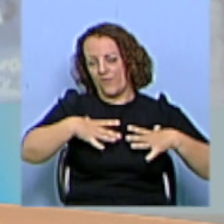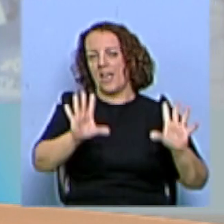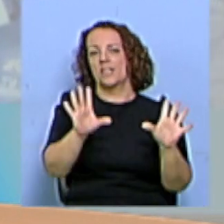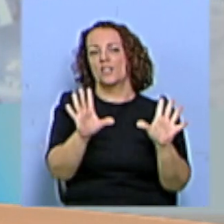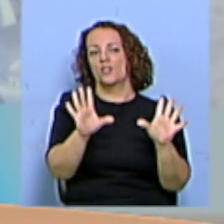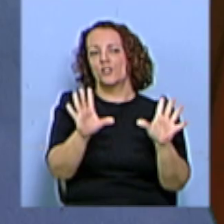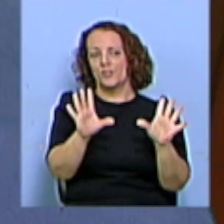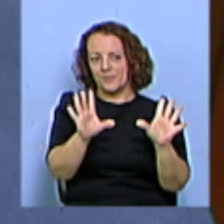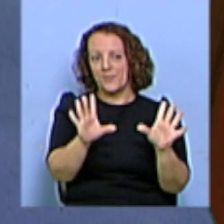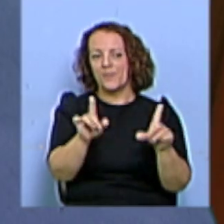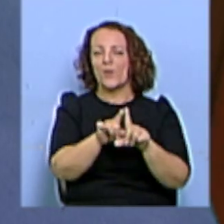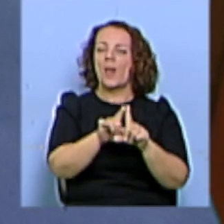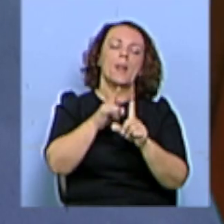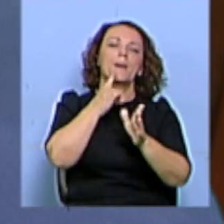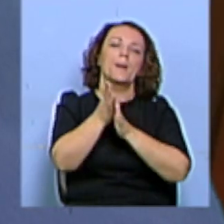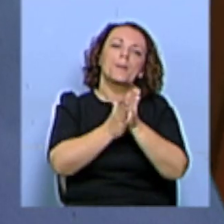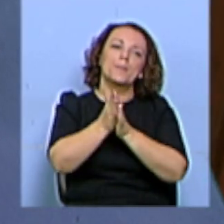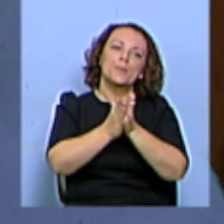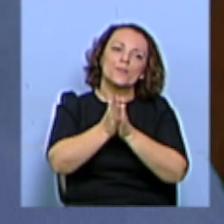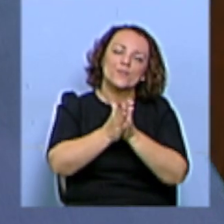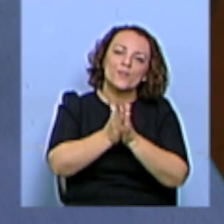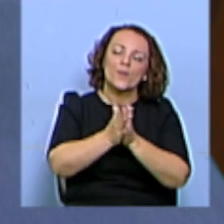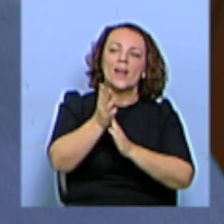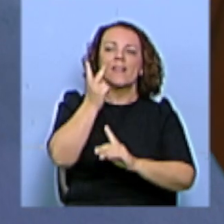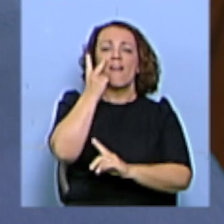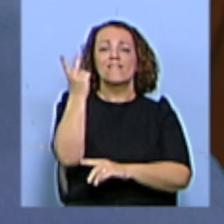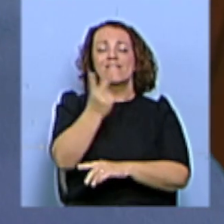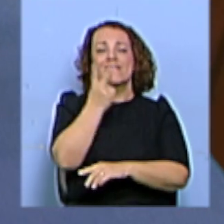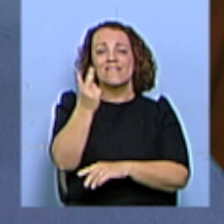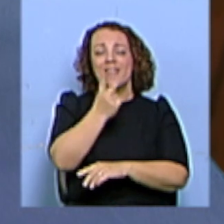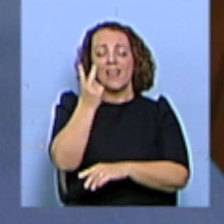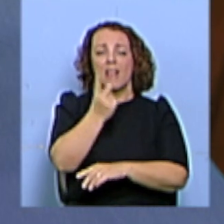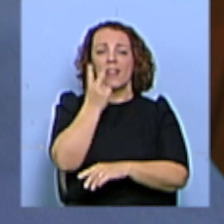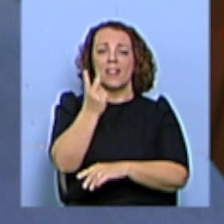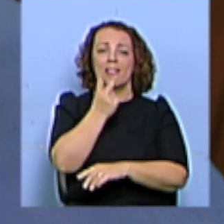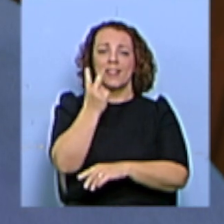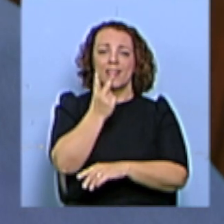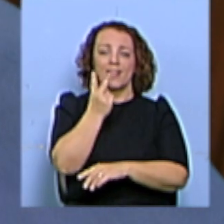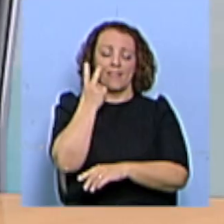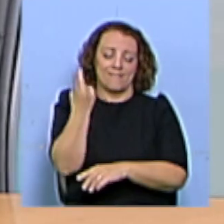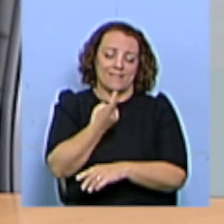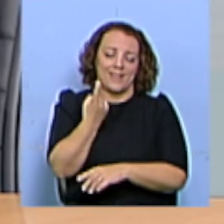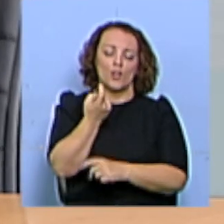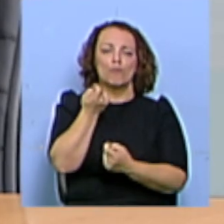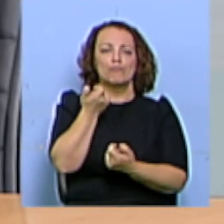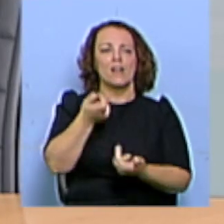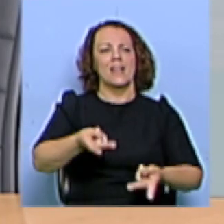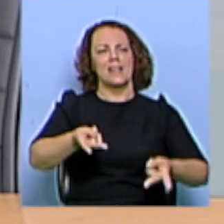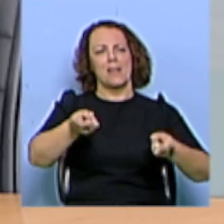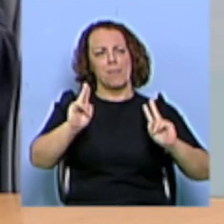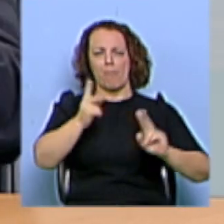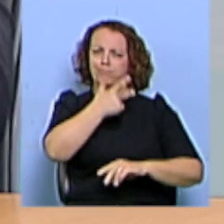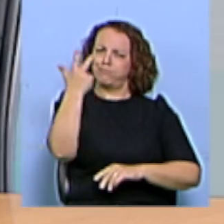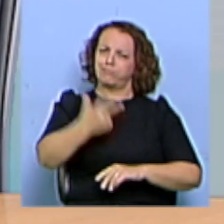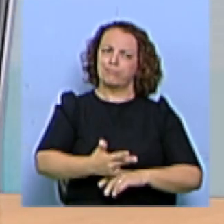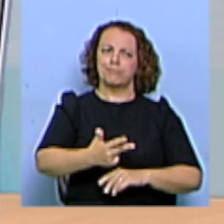beneficiando um bocadinho daquele ritmo de vida que é de alguma liberdade, de uma total